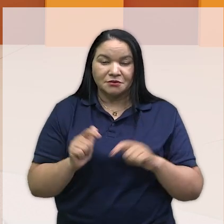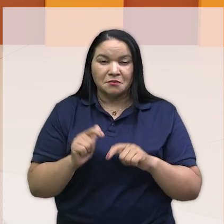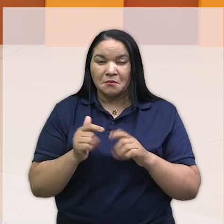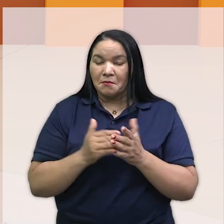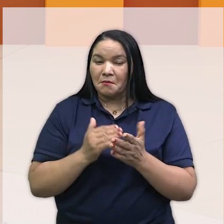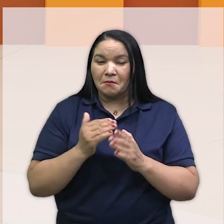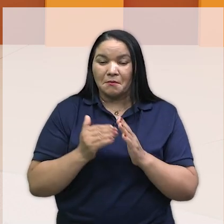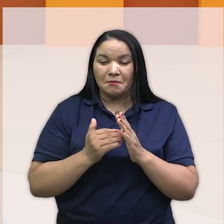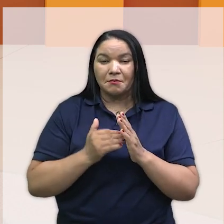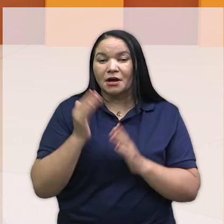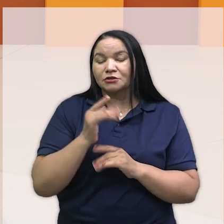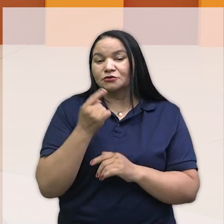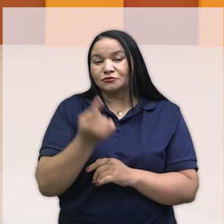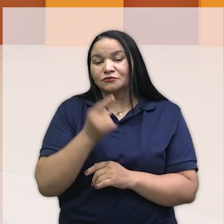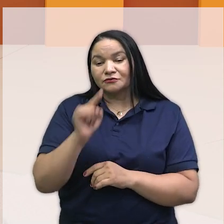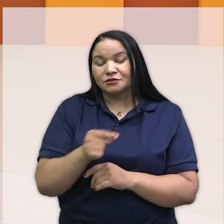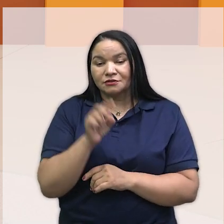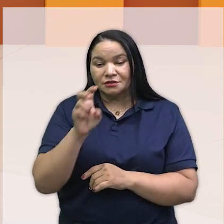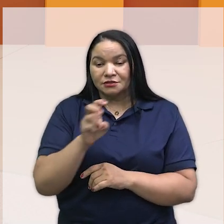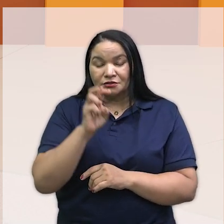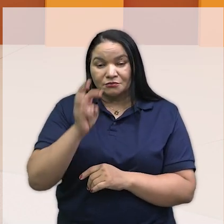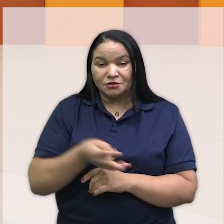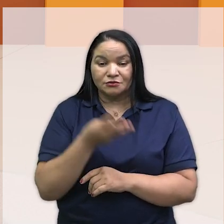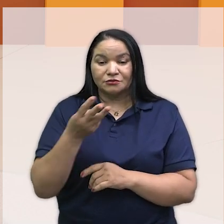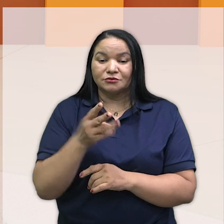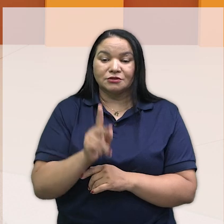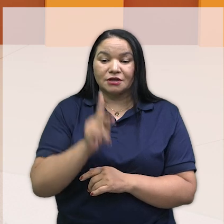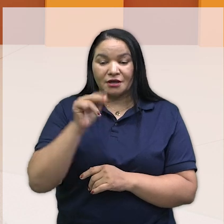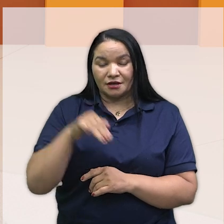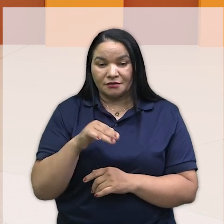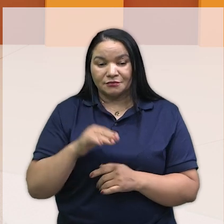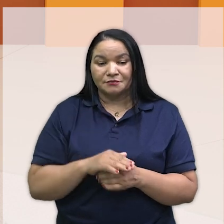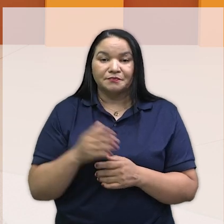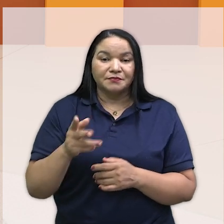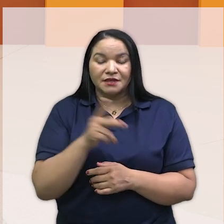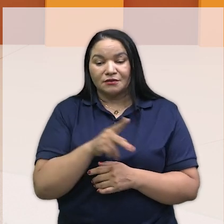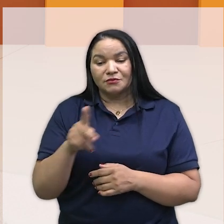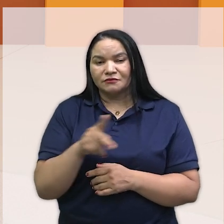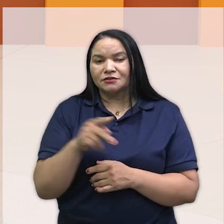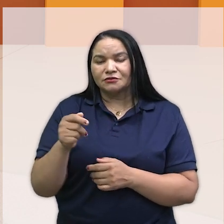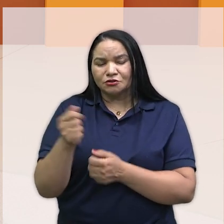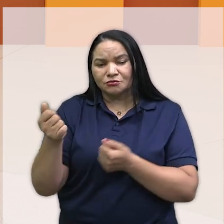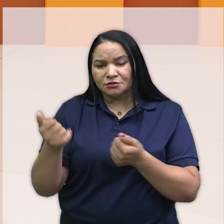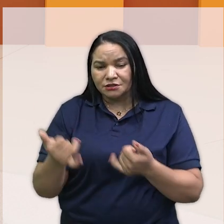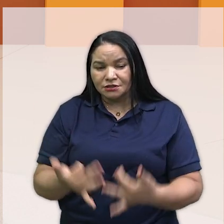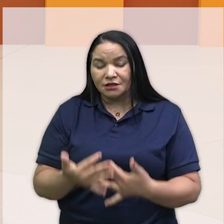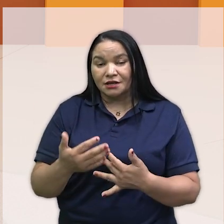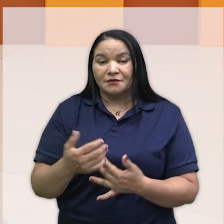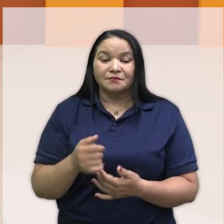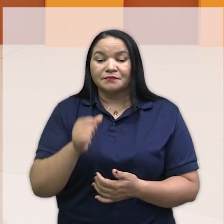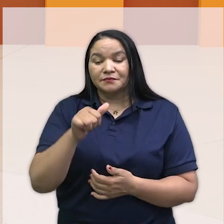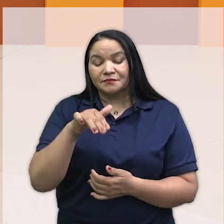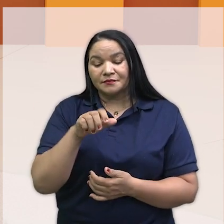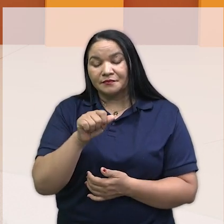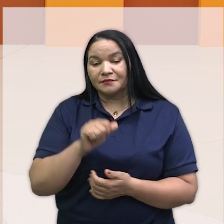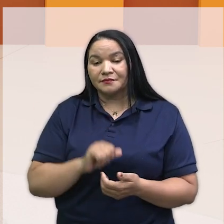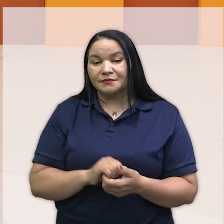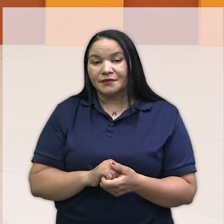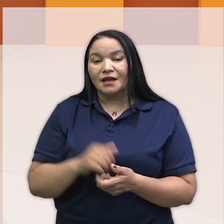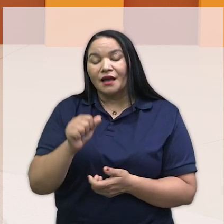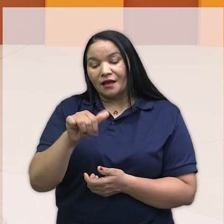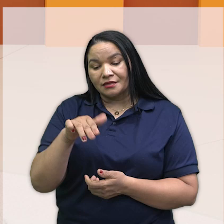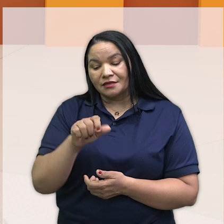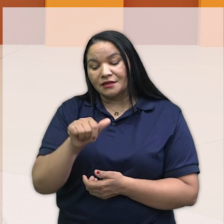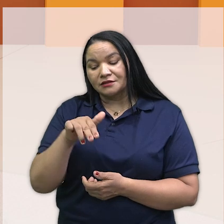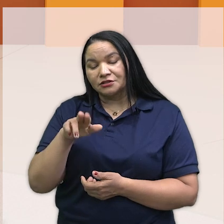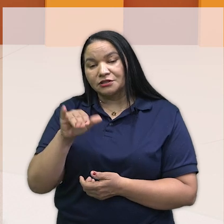de 1,5 milhão de quilômetros quadrados. Bem, o professor Ananias vai explanar um pouco como foi esse processo de formação do Amazonas e daqui a pouco a gente